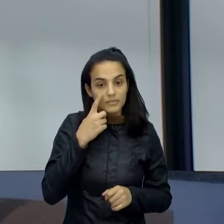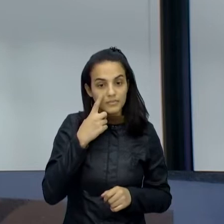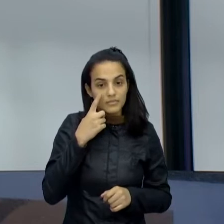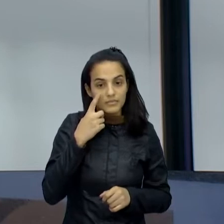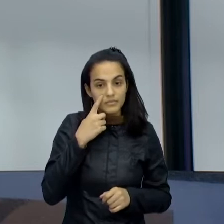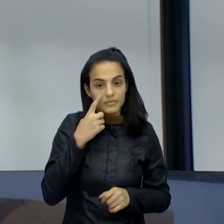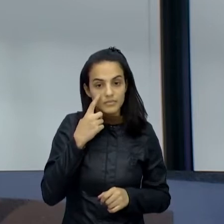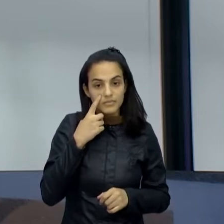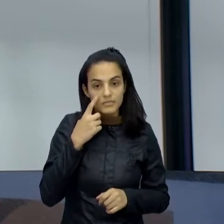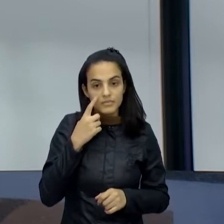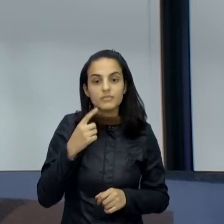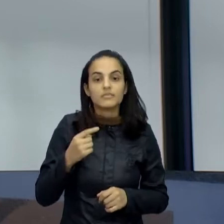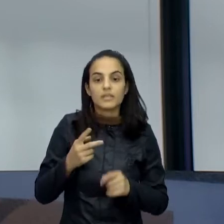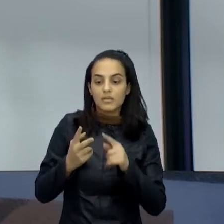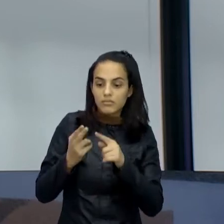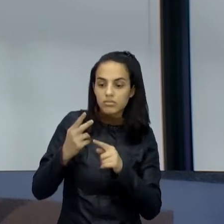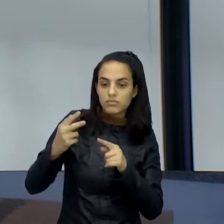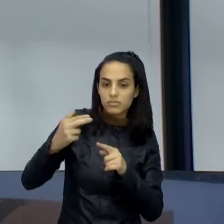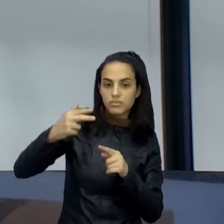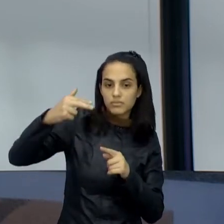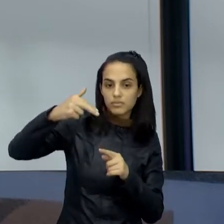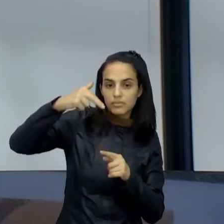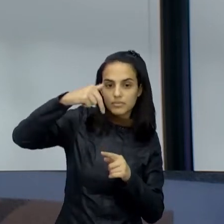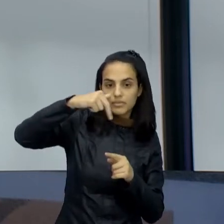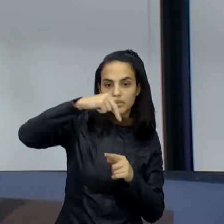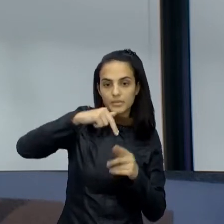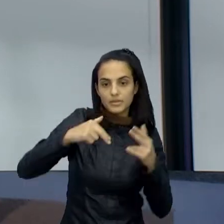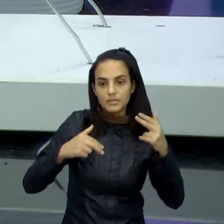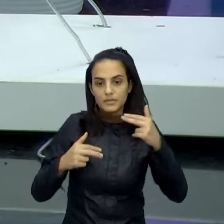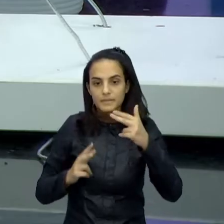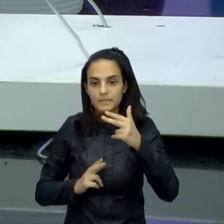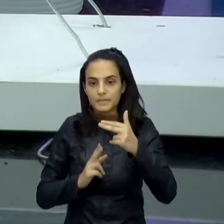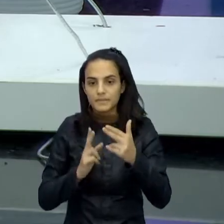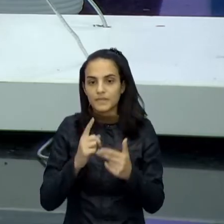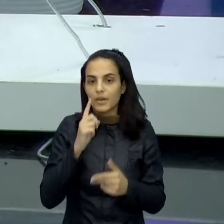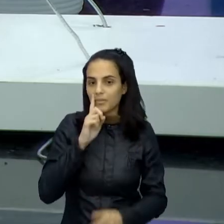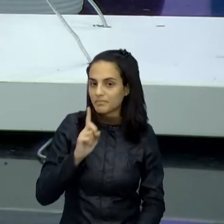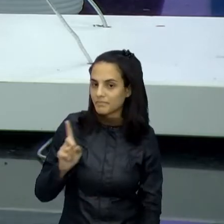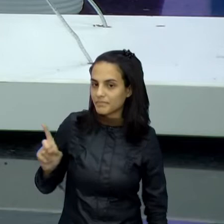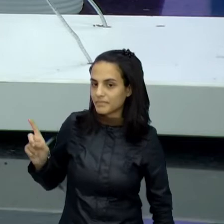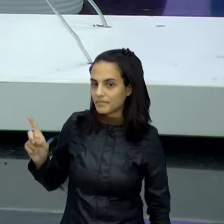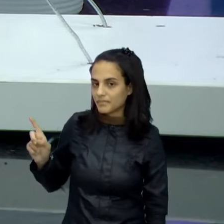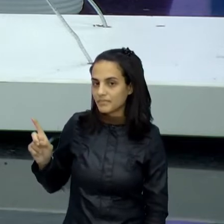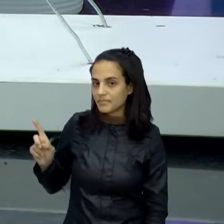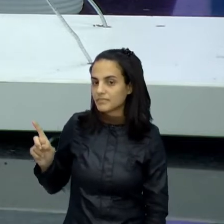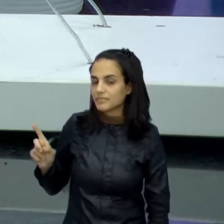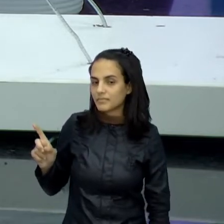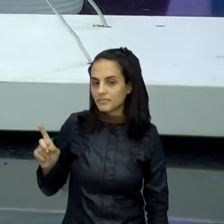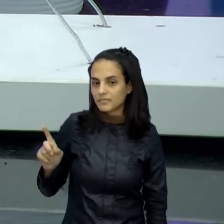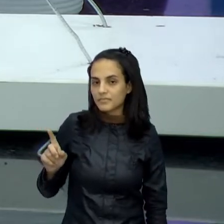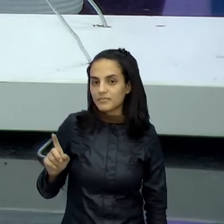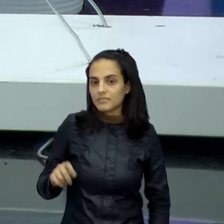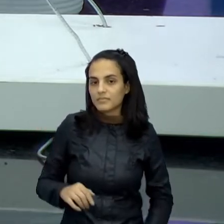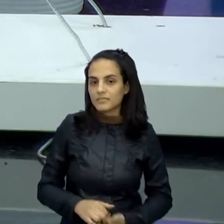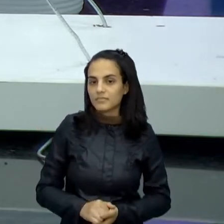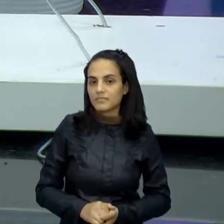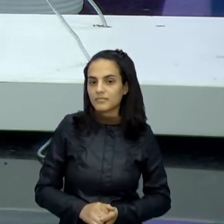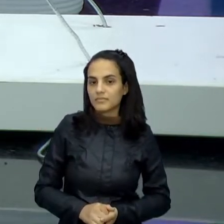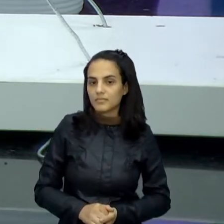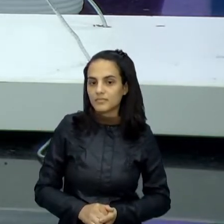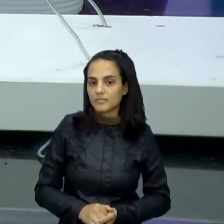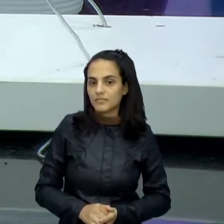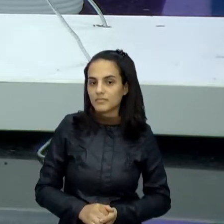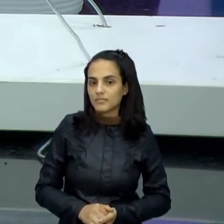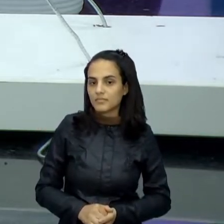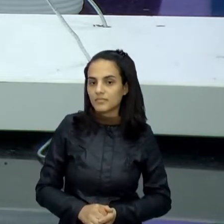os cortes aqui, ó, nessas regiões onde eu risquei e dei uma entortadinha, olha aqui, fiz essa turbina aqui. Dá uma